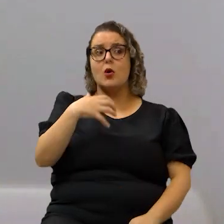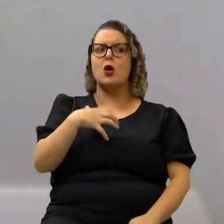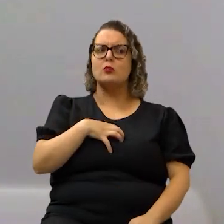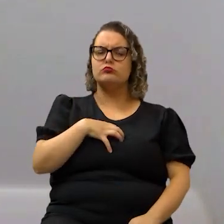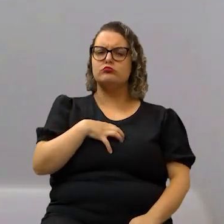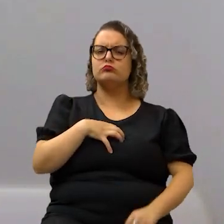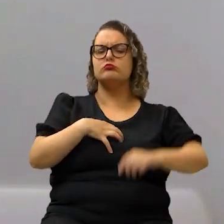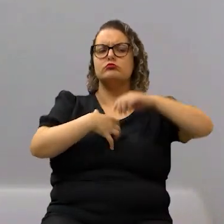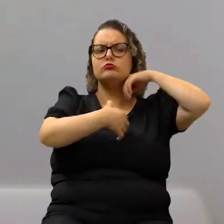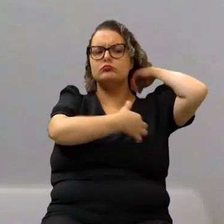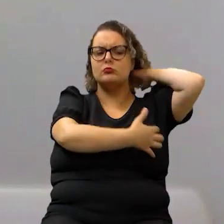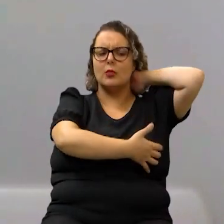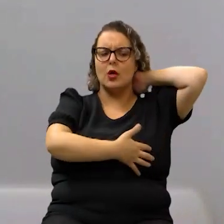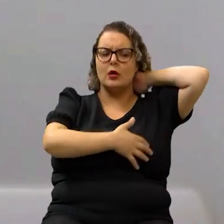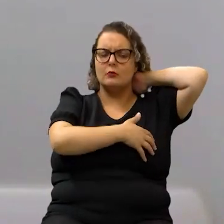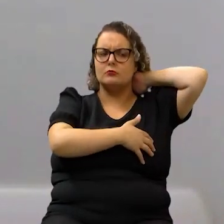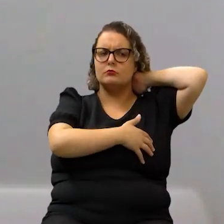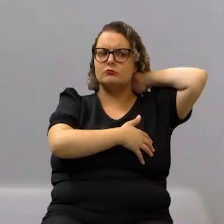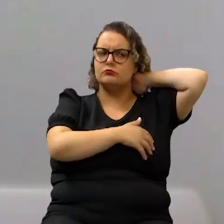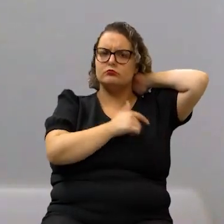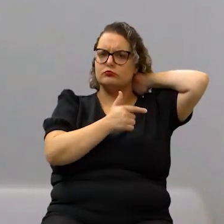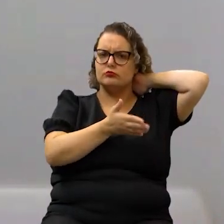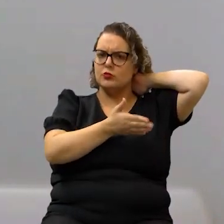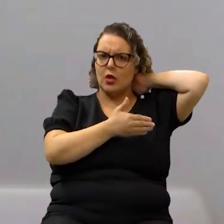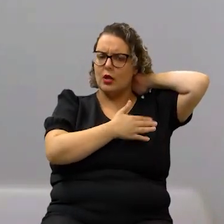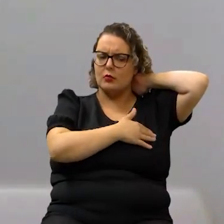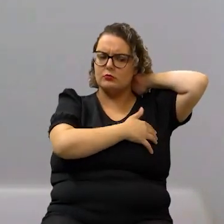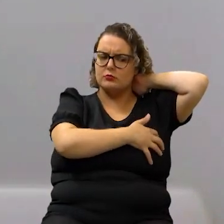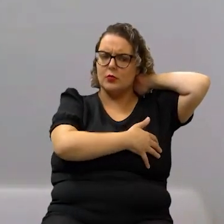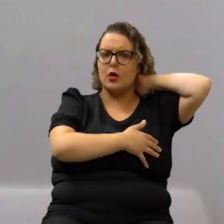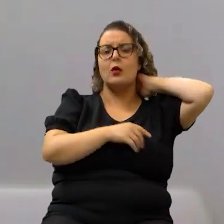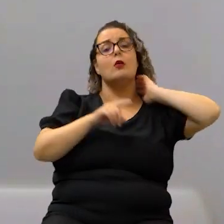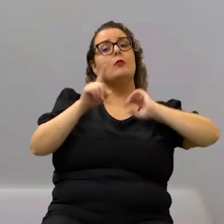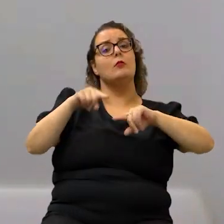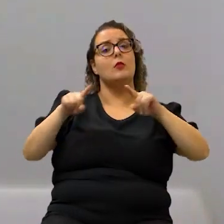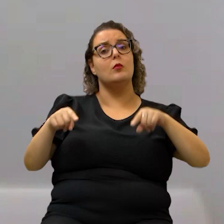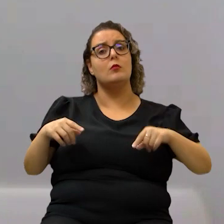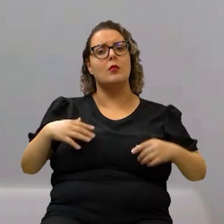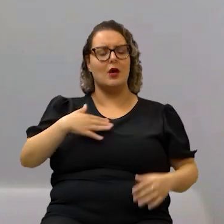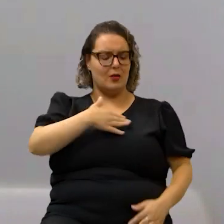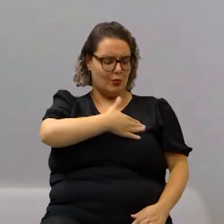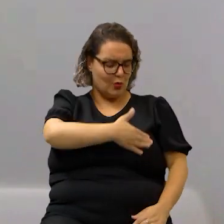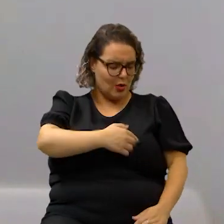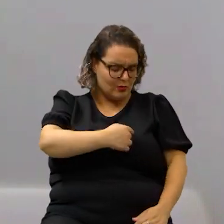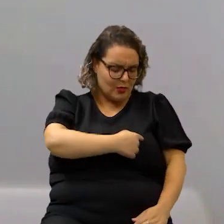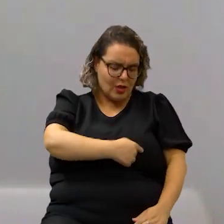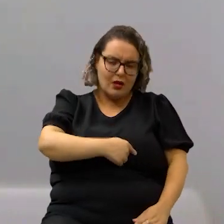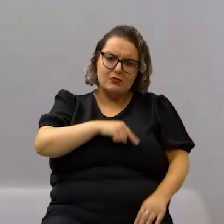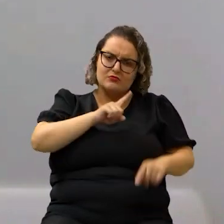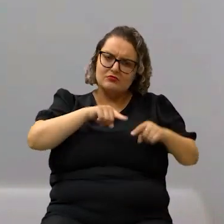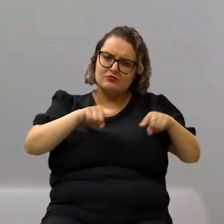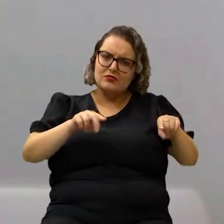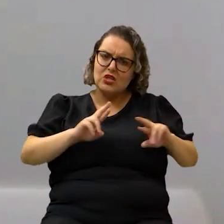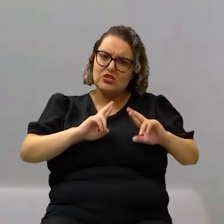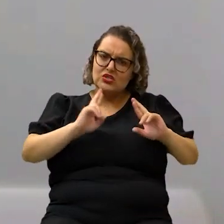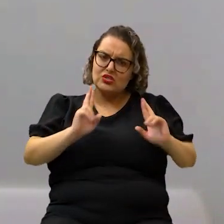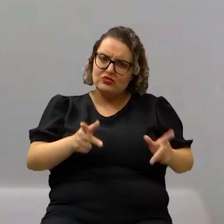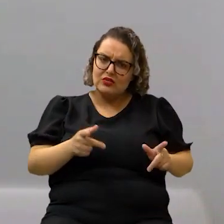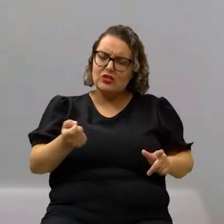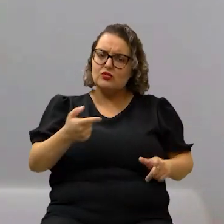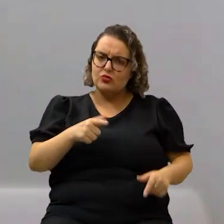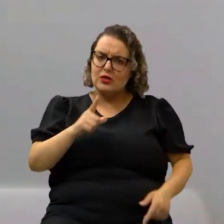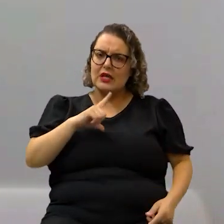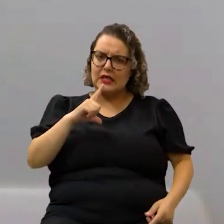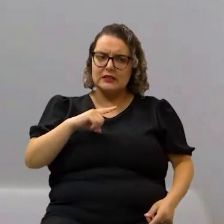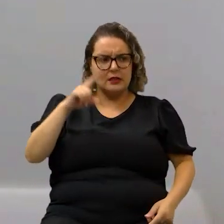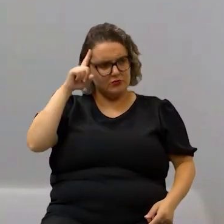mulher sentir um caroço na mama que não tinha antes, ou perceber alguma alteração da pele, do mamilo, algo diferente